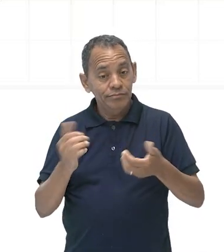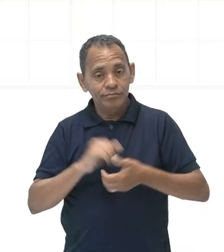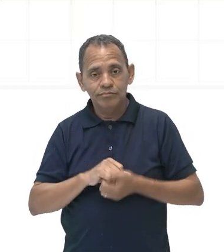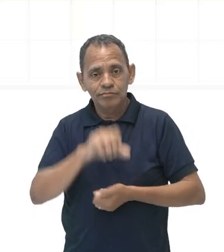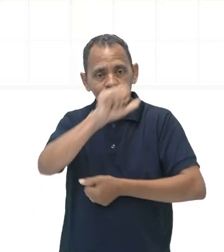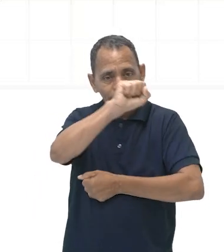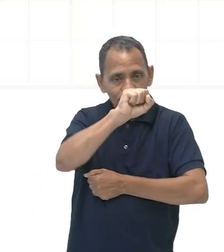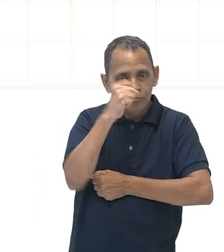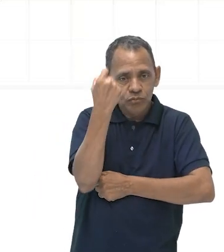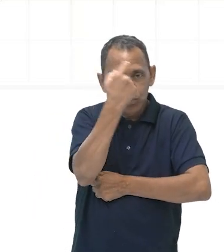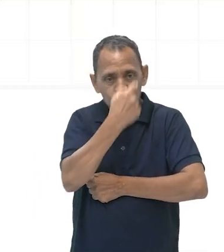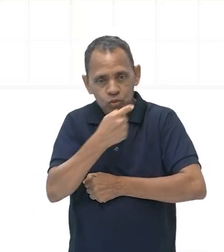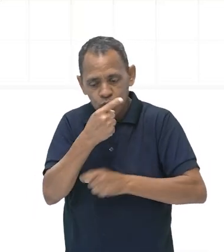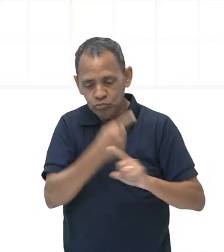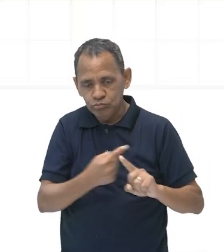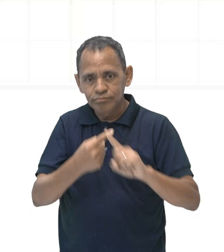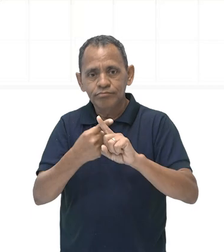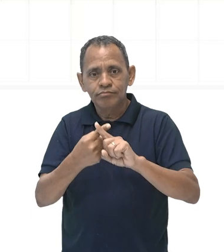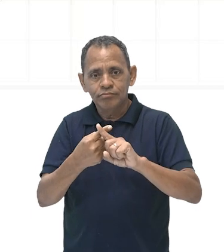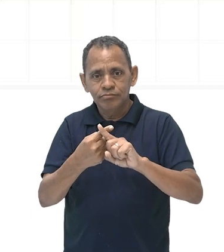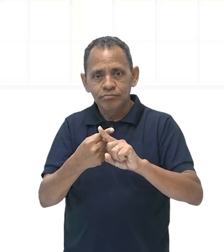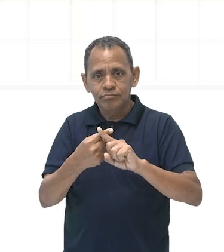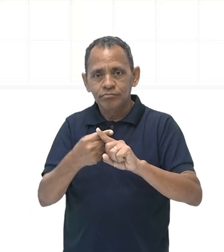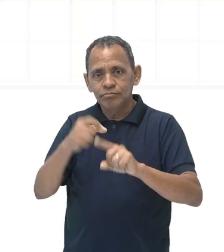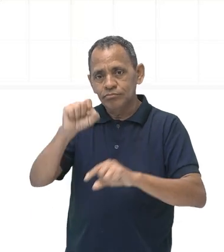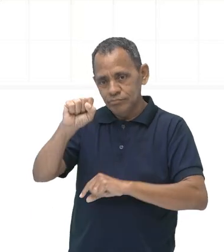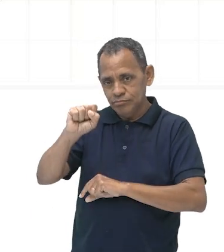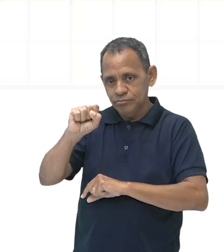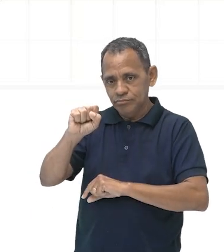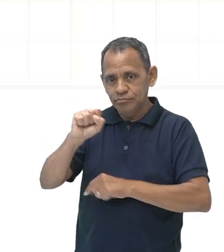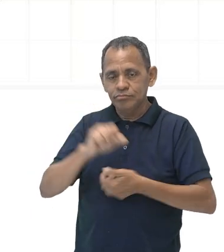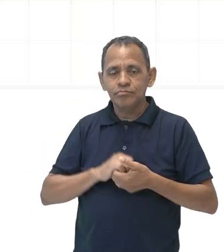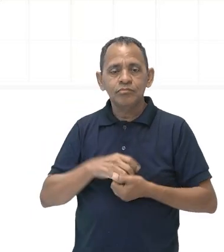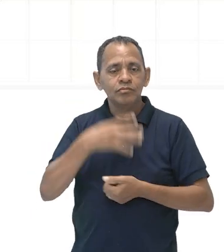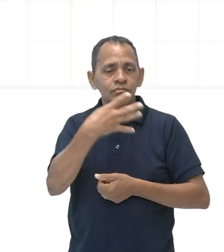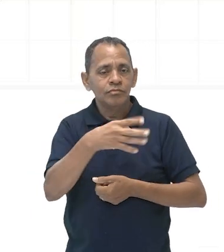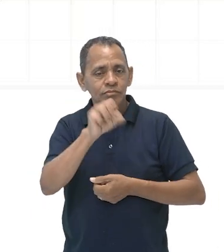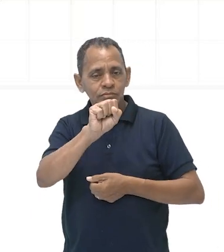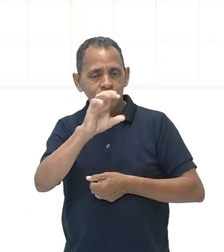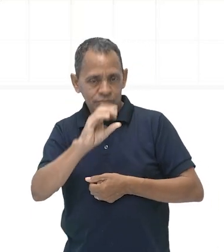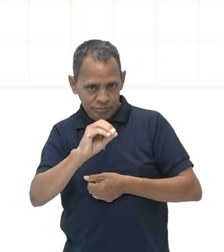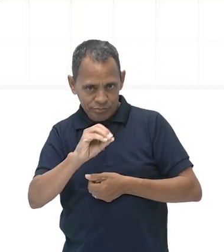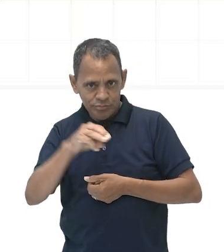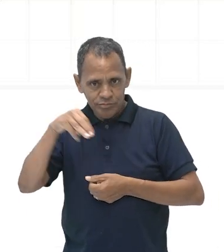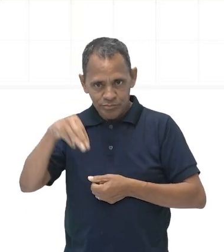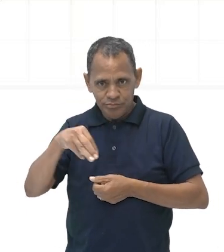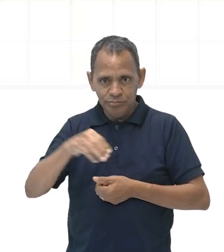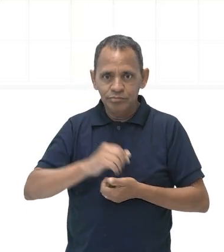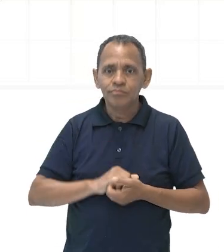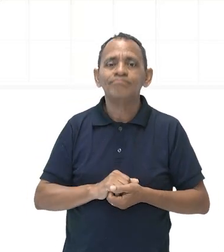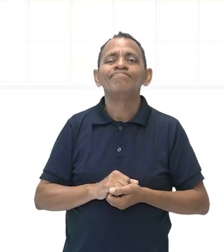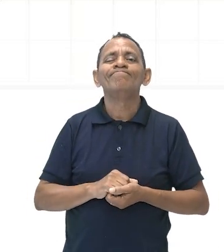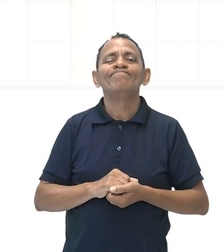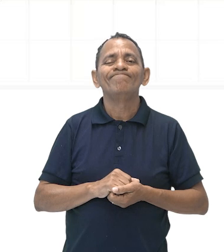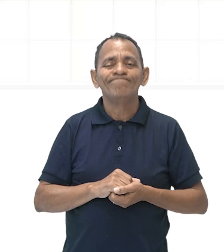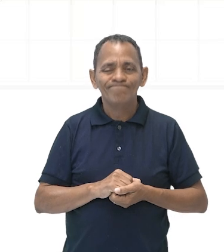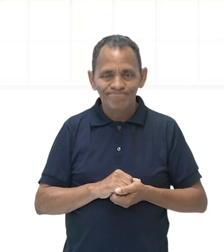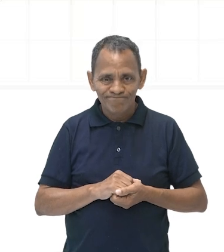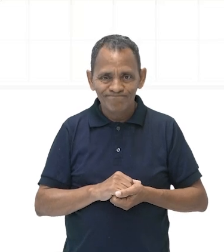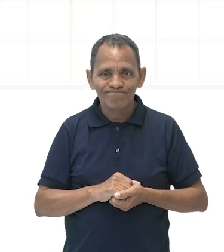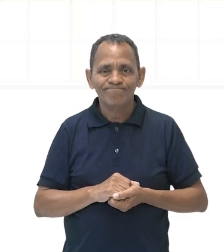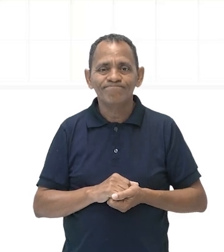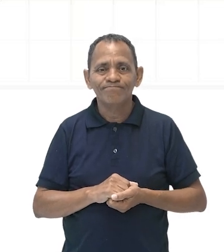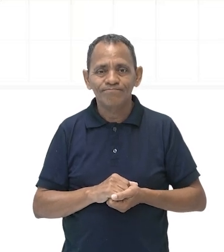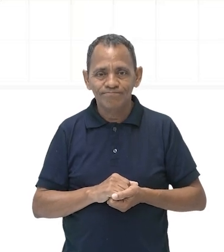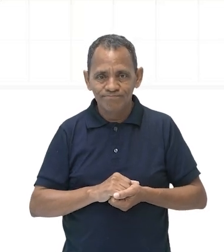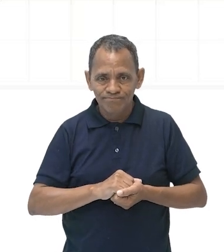8 horas eu vou multiplicar por 8, né? Vai dar 480 minutos. Então é esse 480